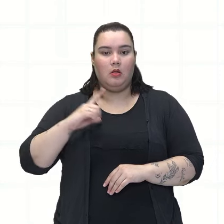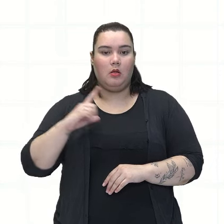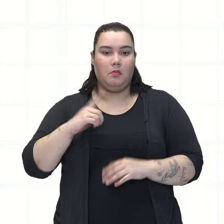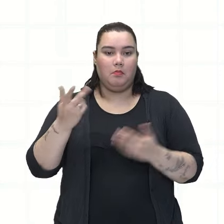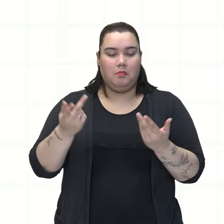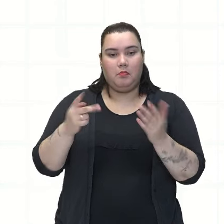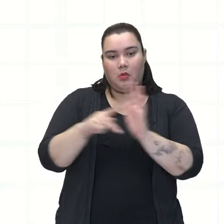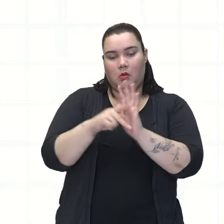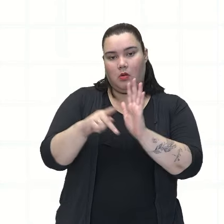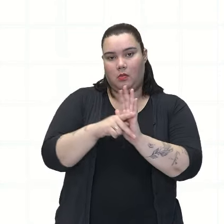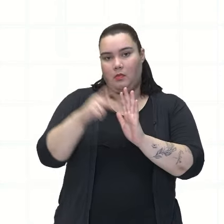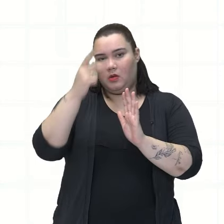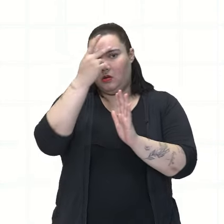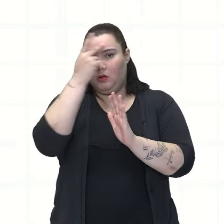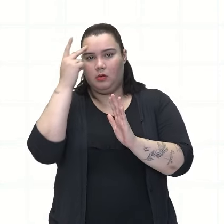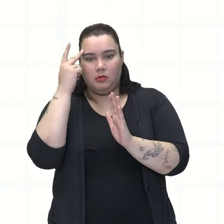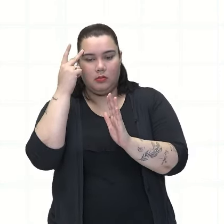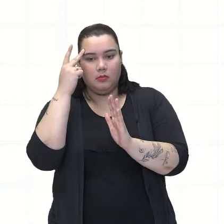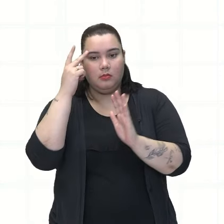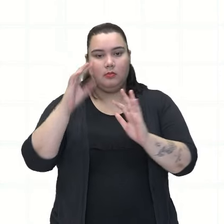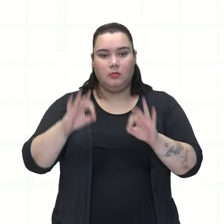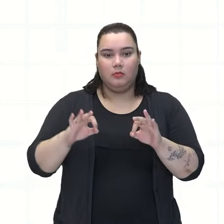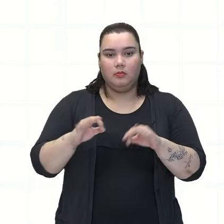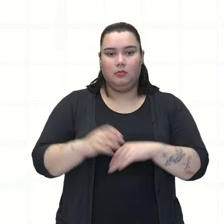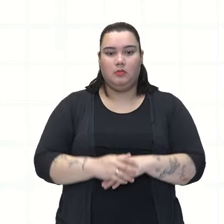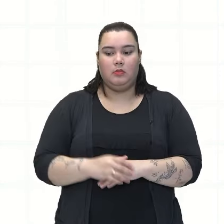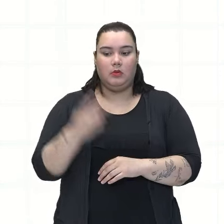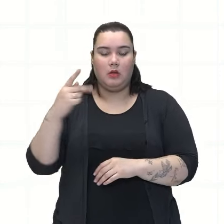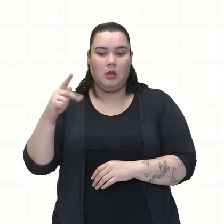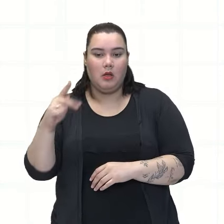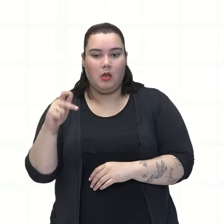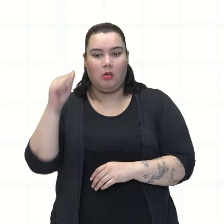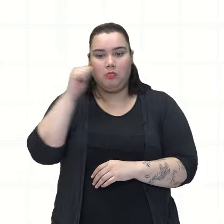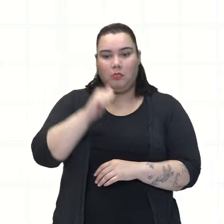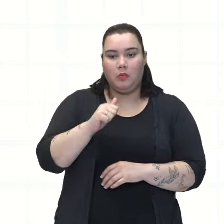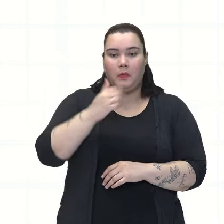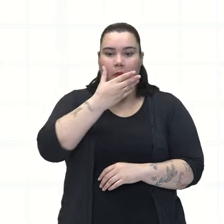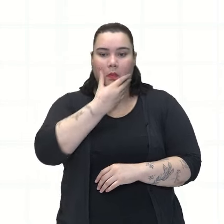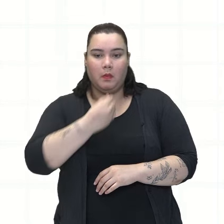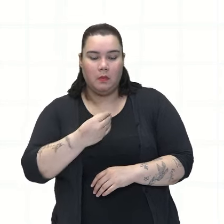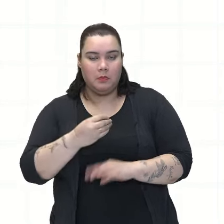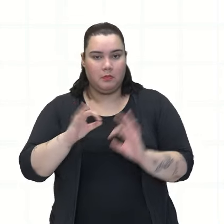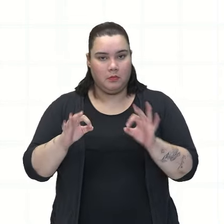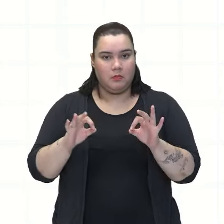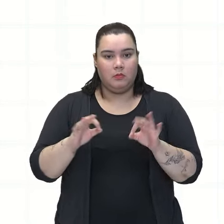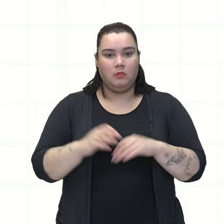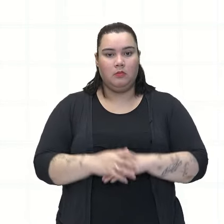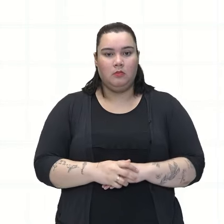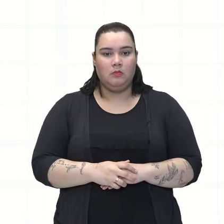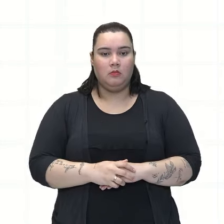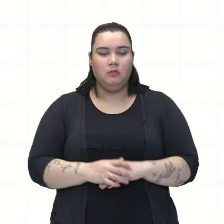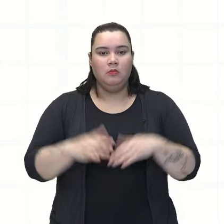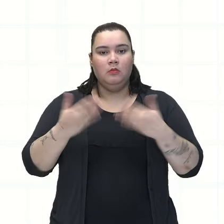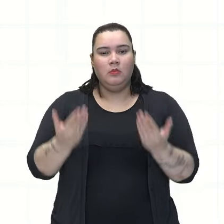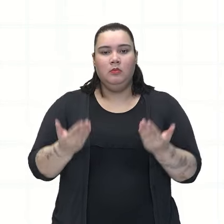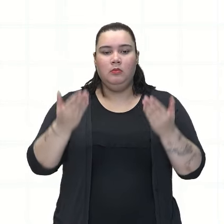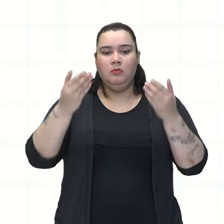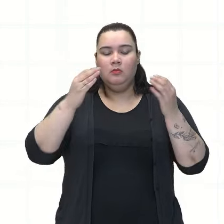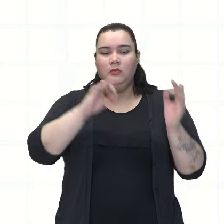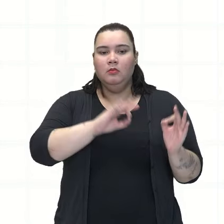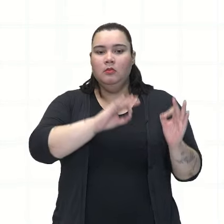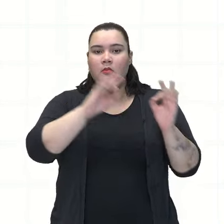alguém, certo? É do, da, de, certo? Então, o dia de quem? Dia